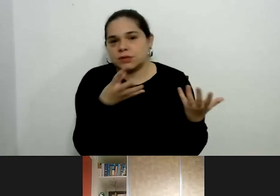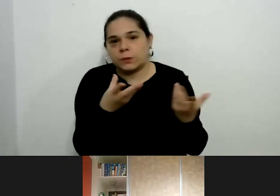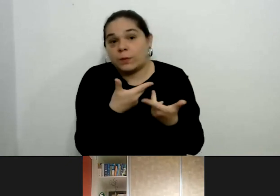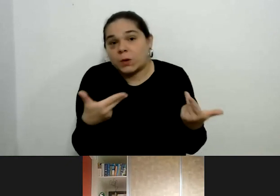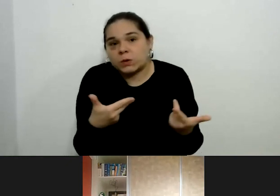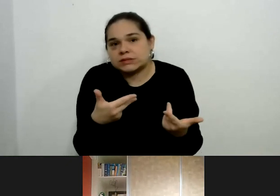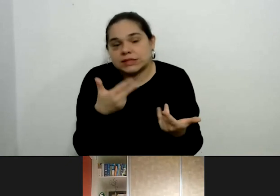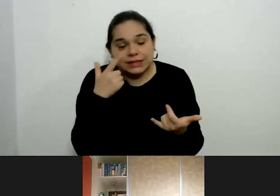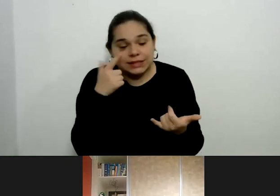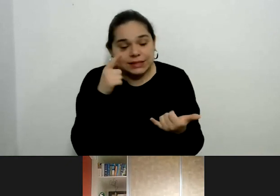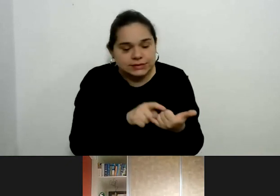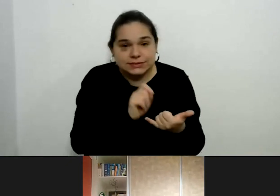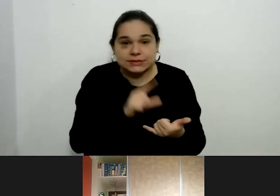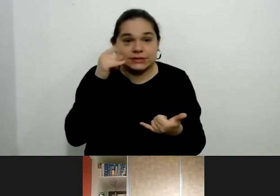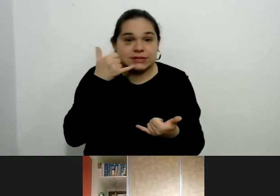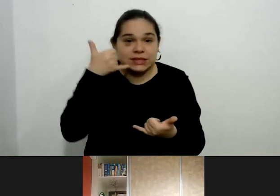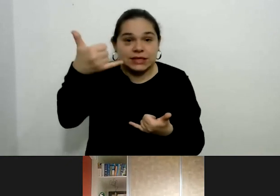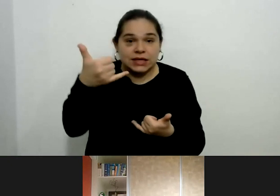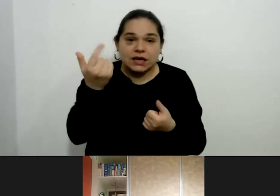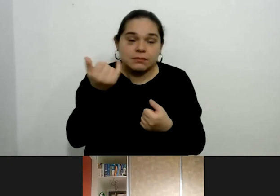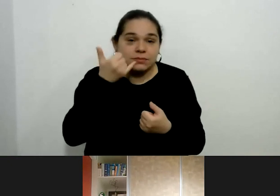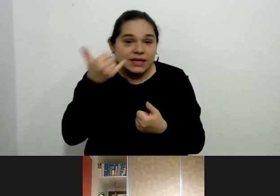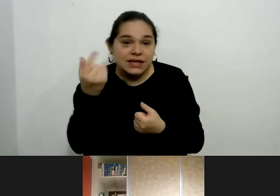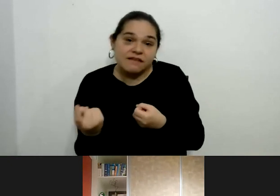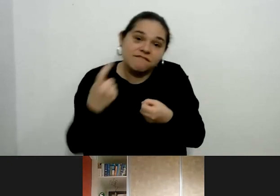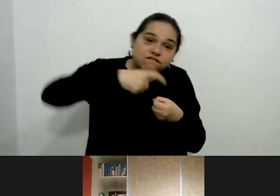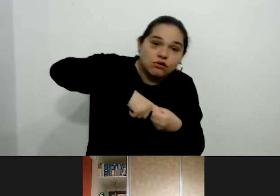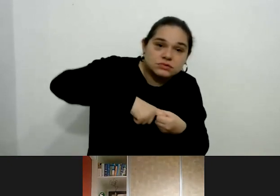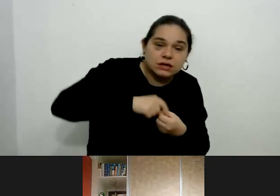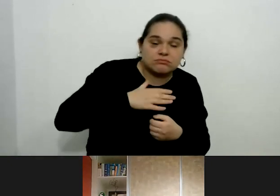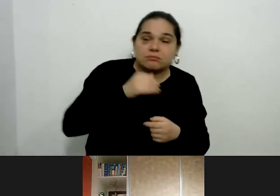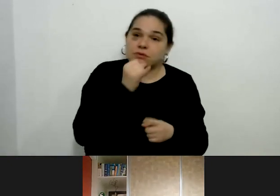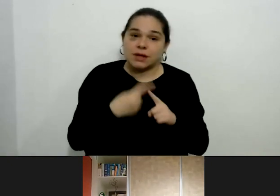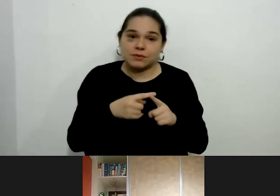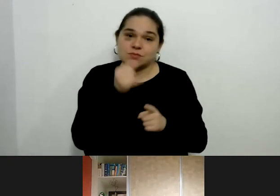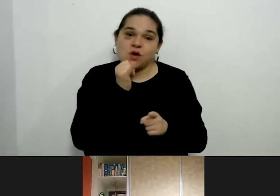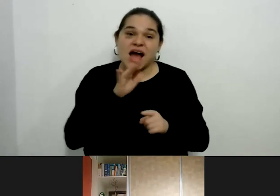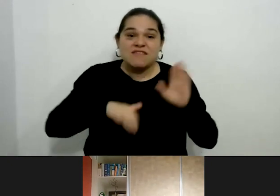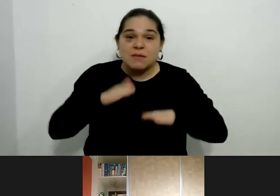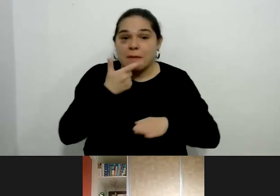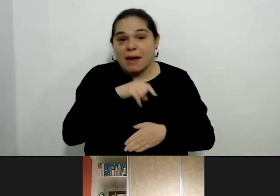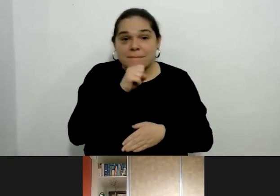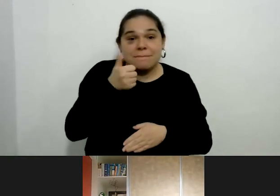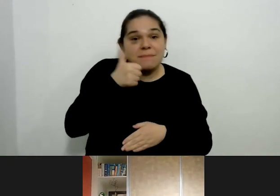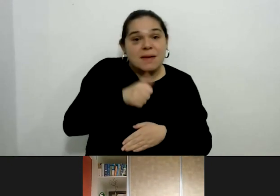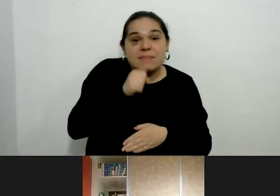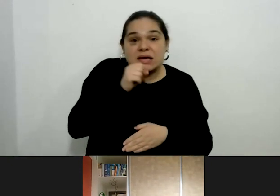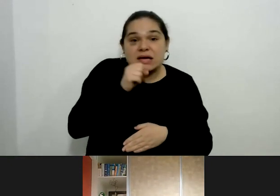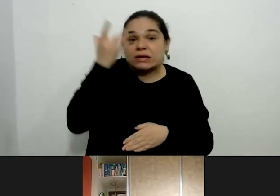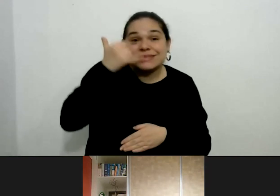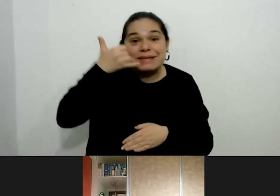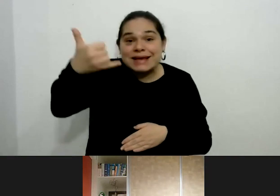direto e a pessoa de lá retorna para eles pôr o telefone mesmo, ou é só via, via assim, web?